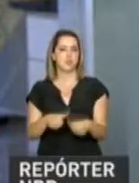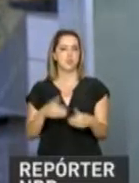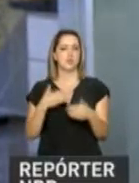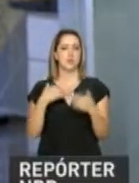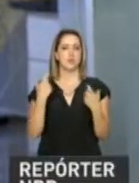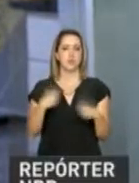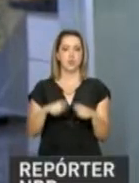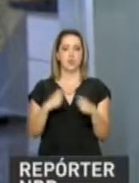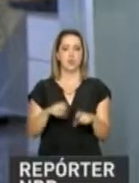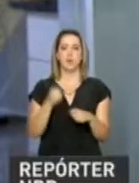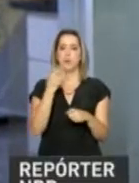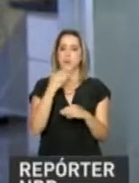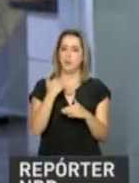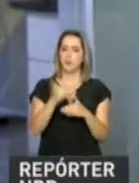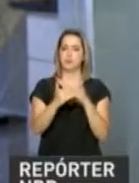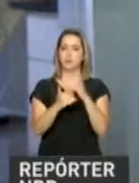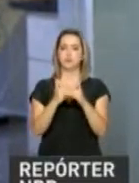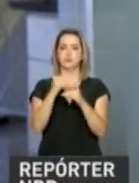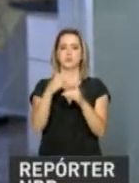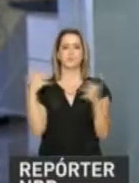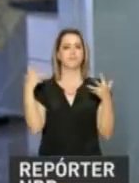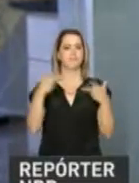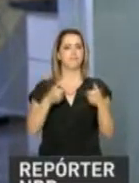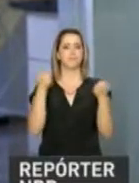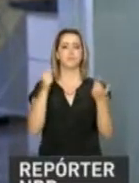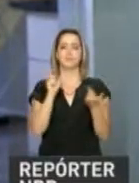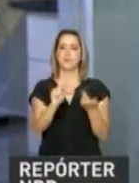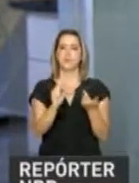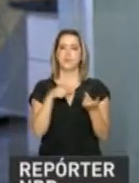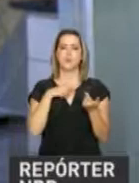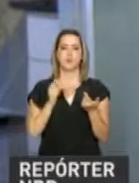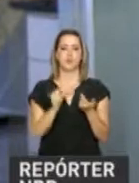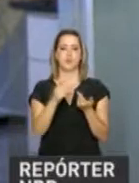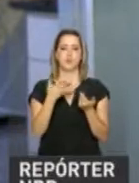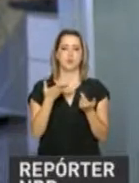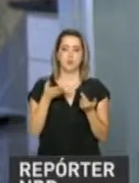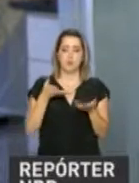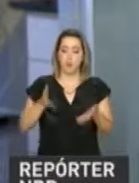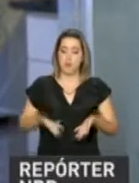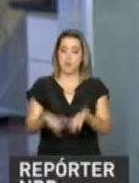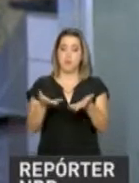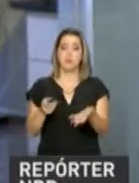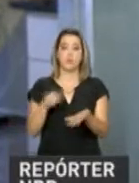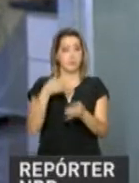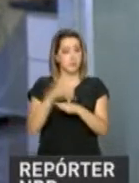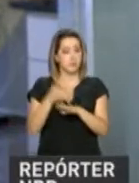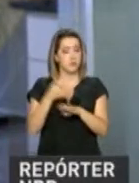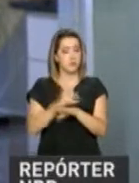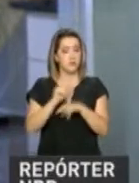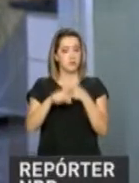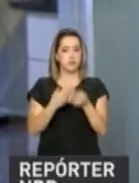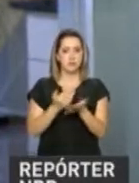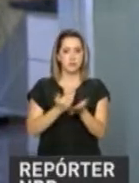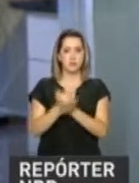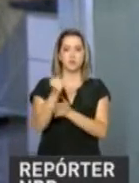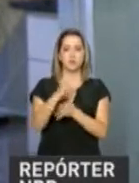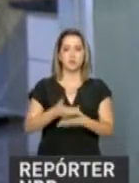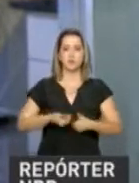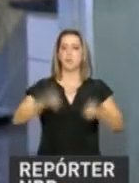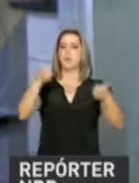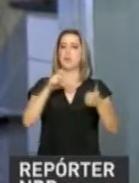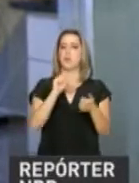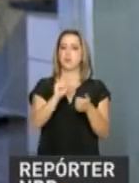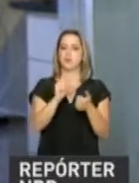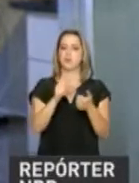entendeu? É uma instituição que tem um plano de carreira excelente, que só dá o gás de você entrar e poder continuar fazendo o seu melhor e